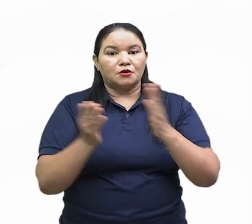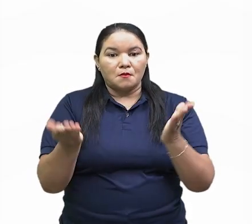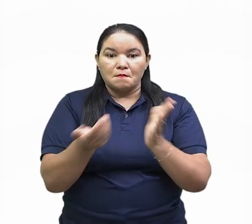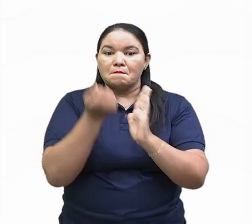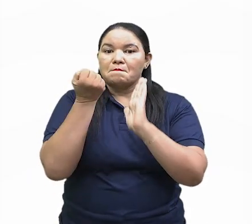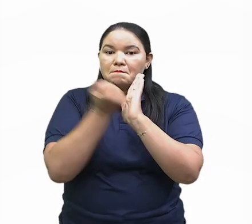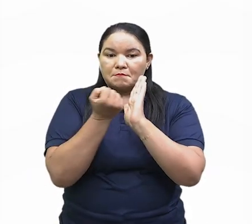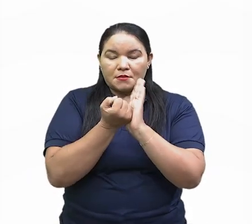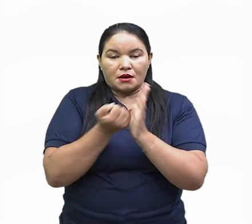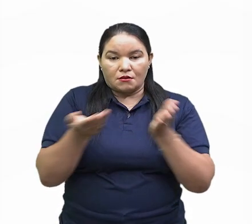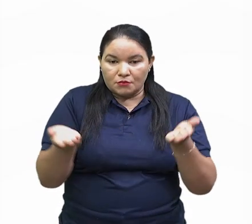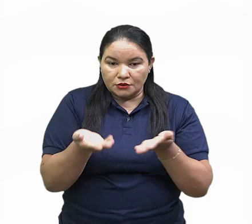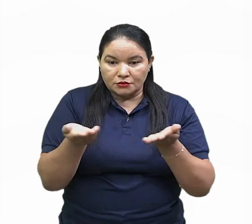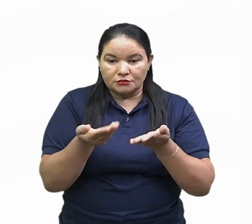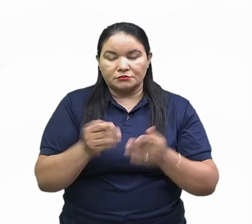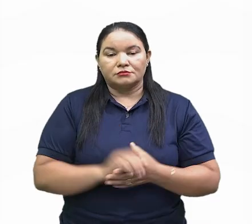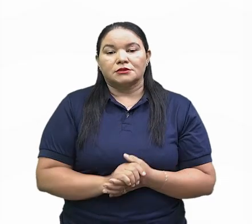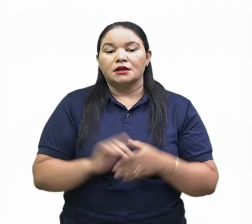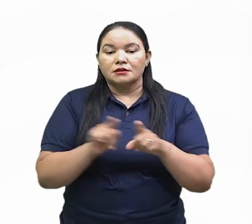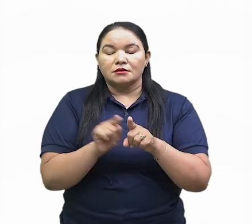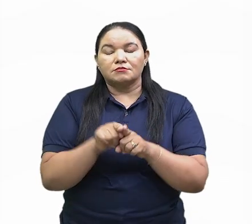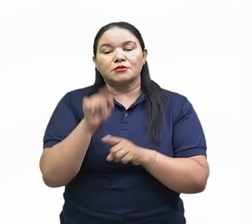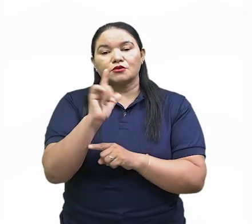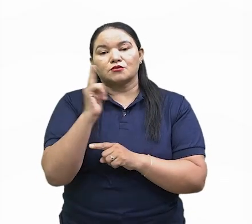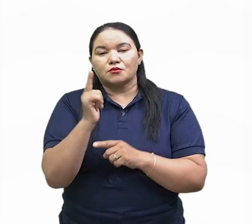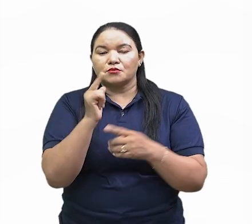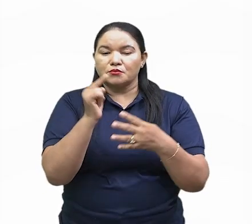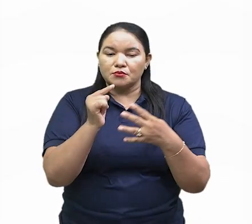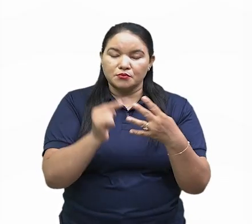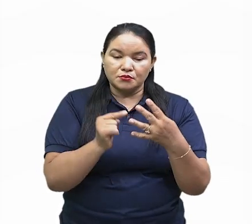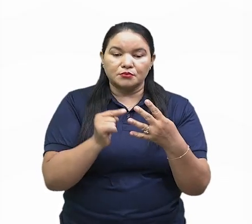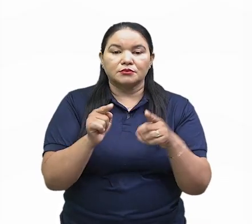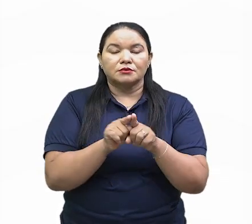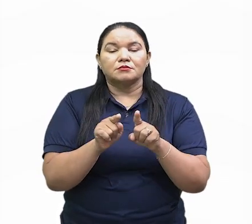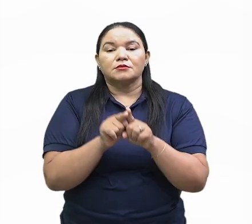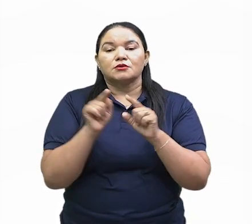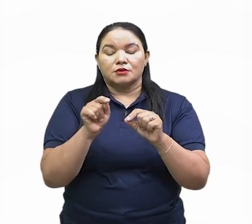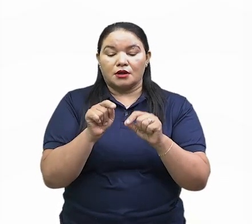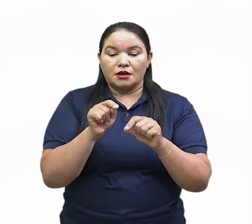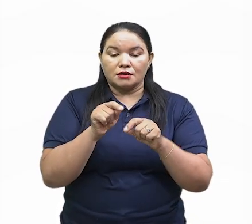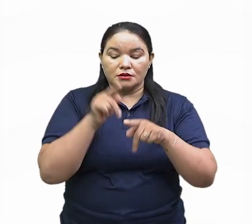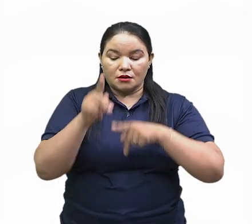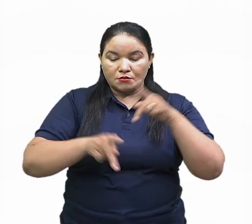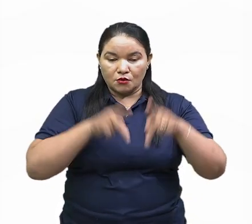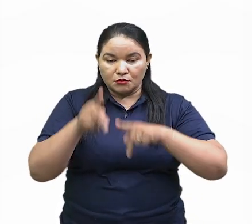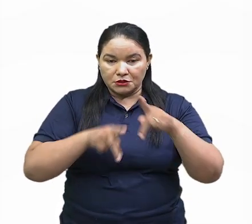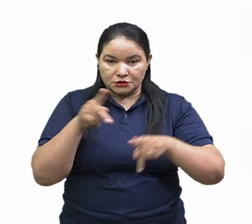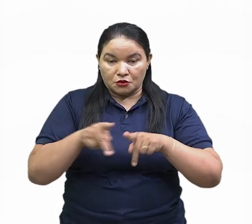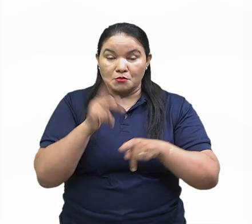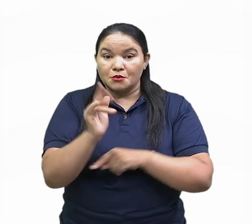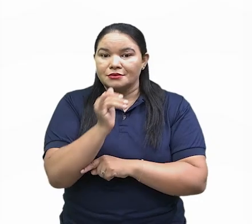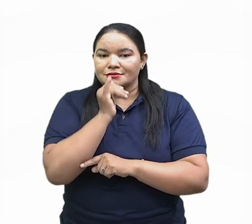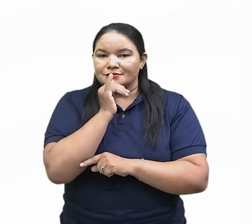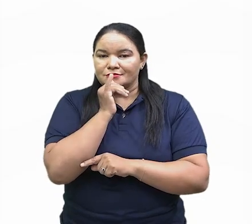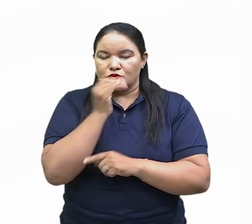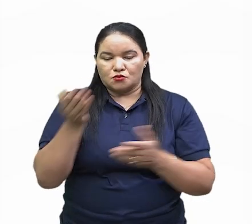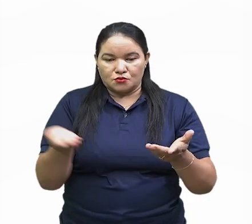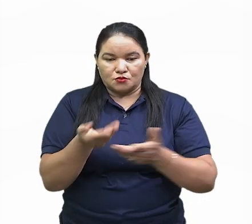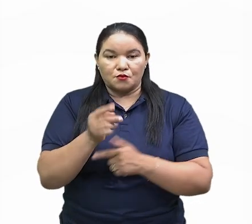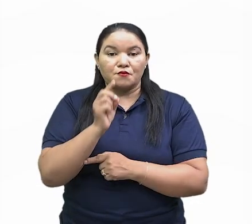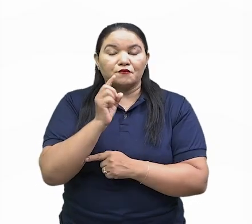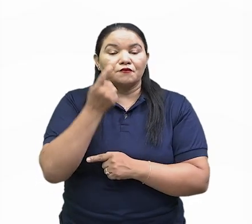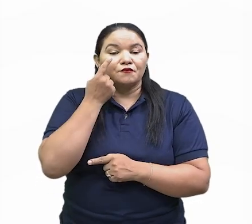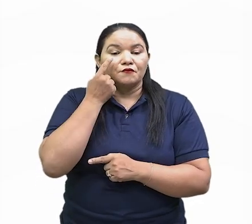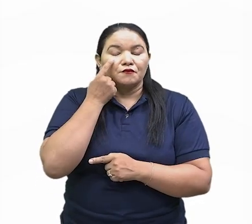atual, tá? E outros aspectos vinculados a essa dinâmica populacional, porque hoje em dia a gente observa que o ser